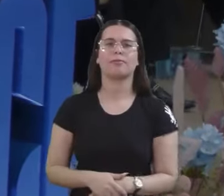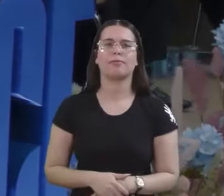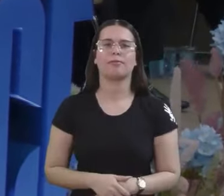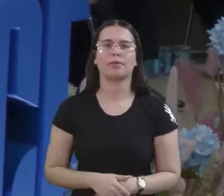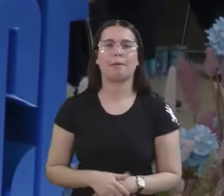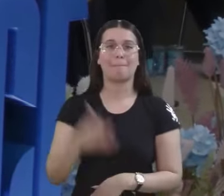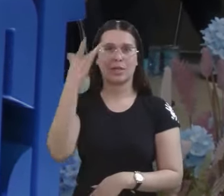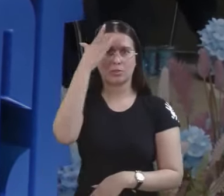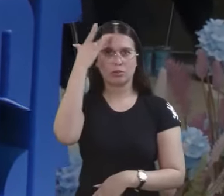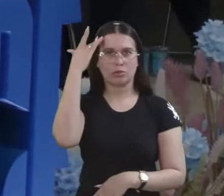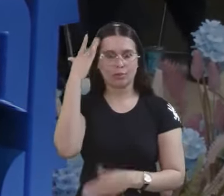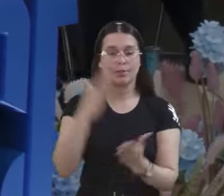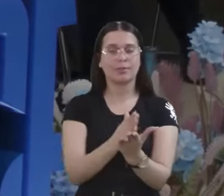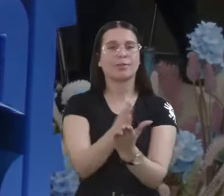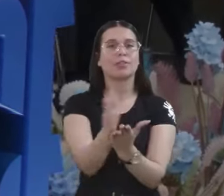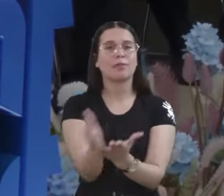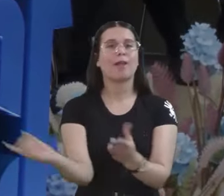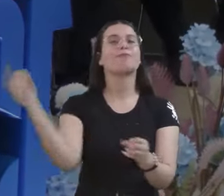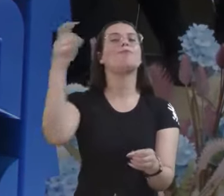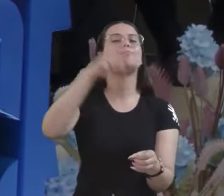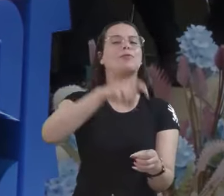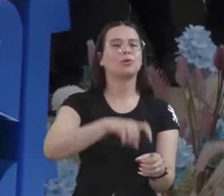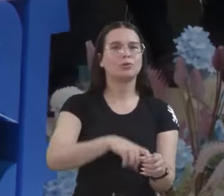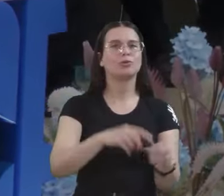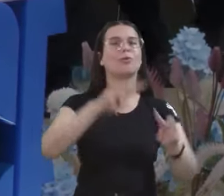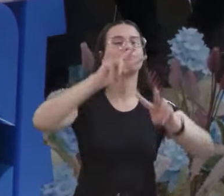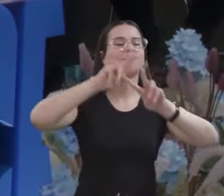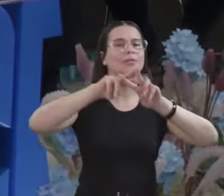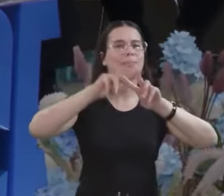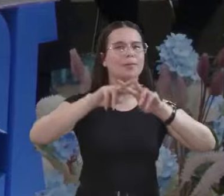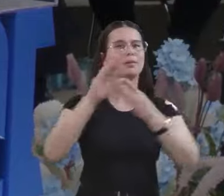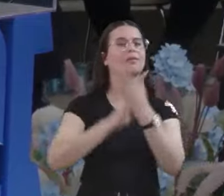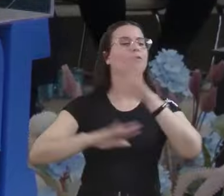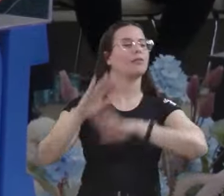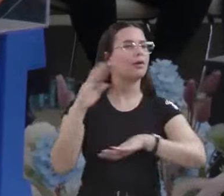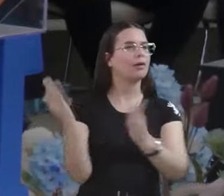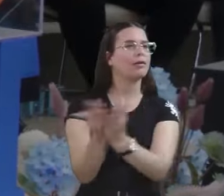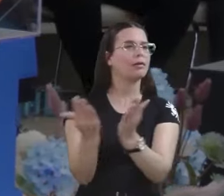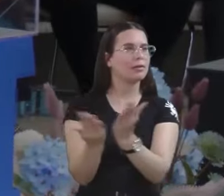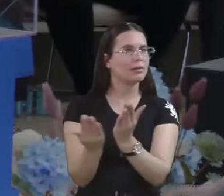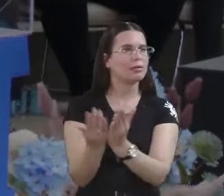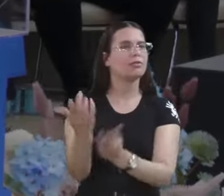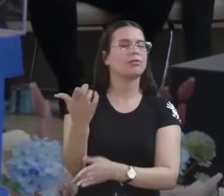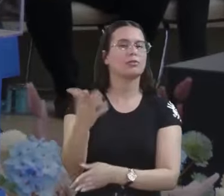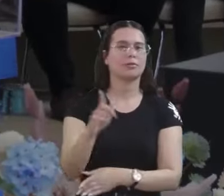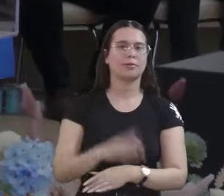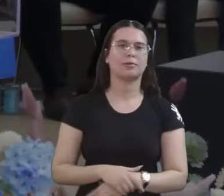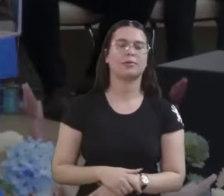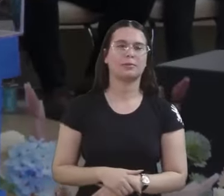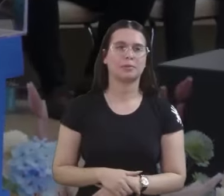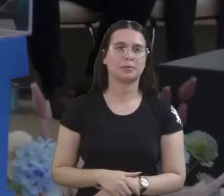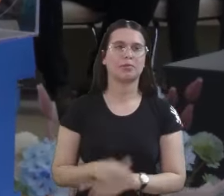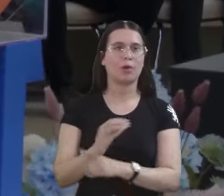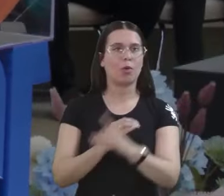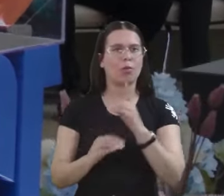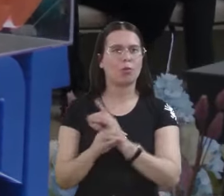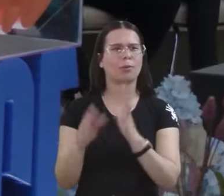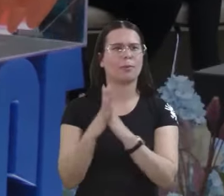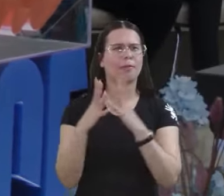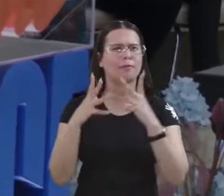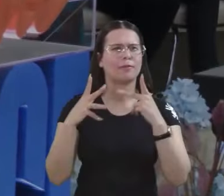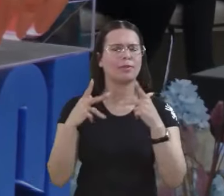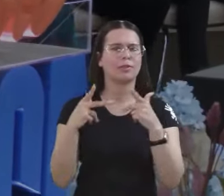levantou lá dentro e evangeliza os de dentro, os de dentro. Uma coisa tremenda, ministério